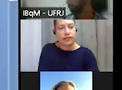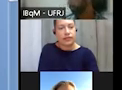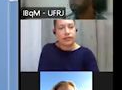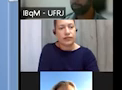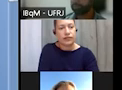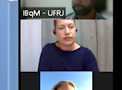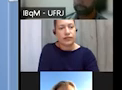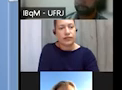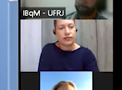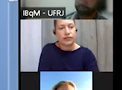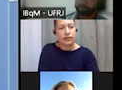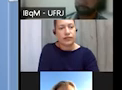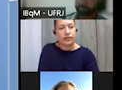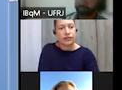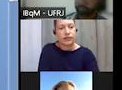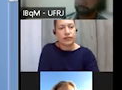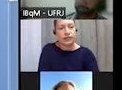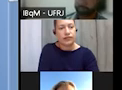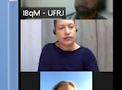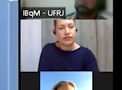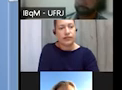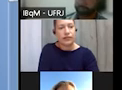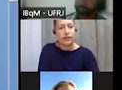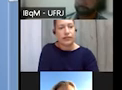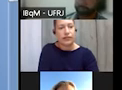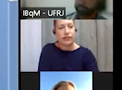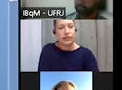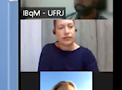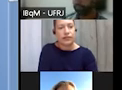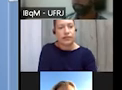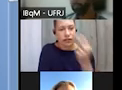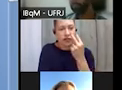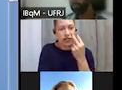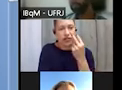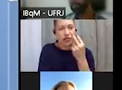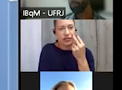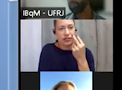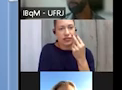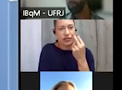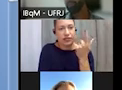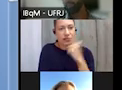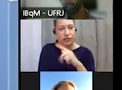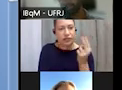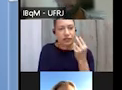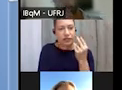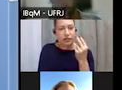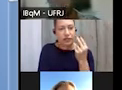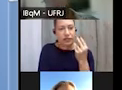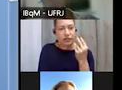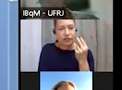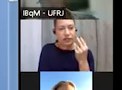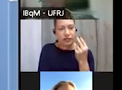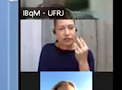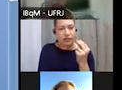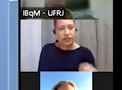dados e informações que poderão posteriormente ser ordenadas daquilo que a ciência faz, que